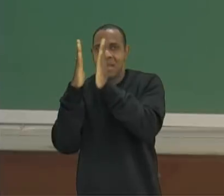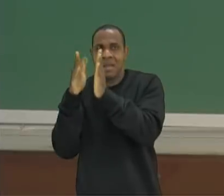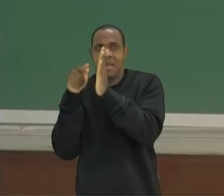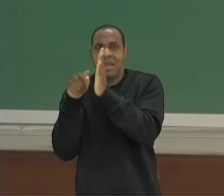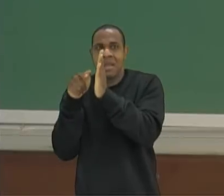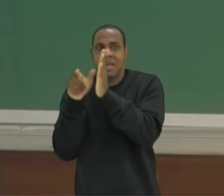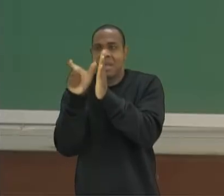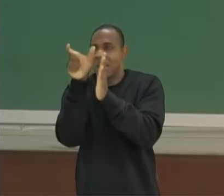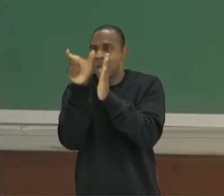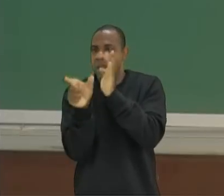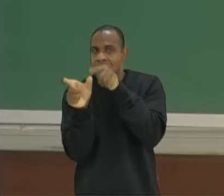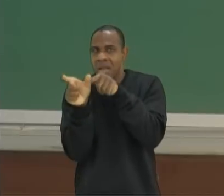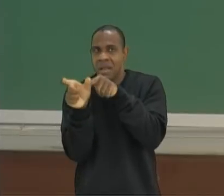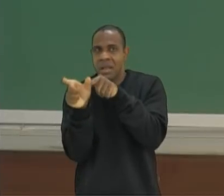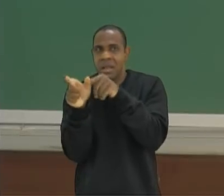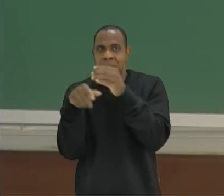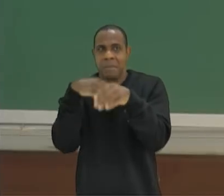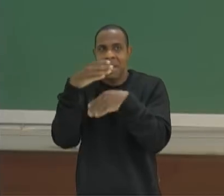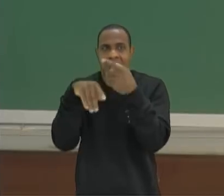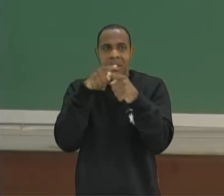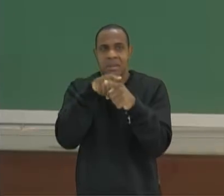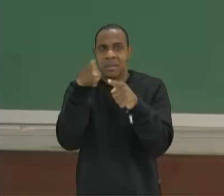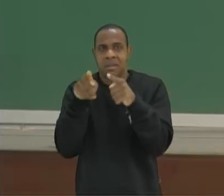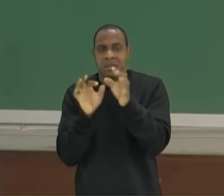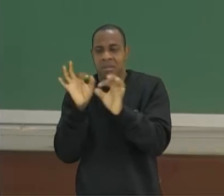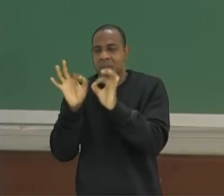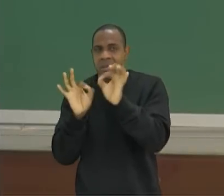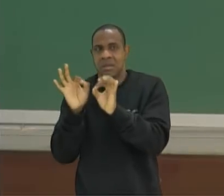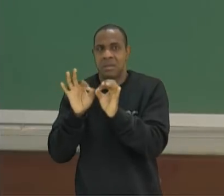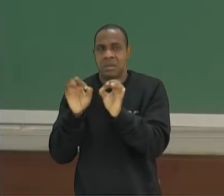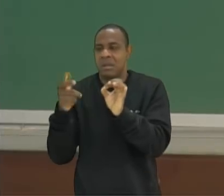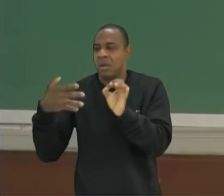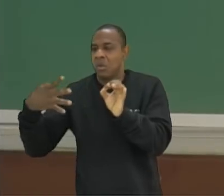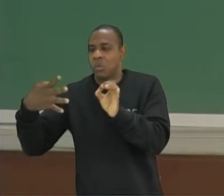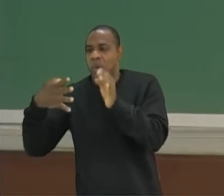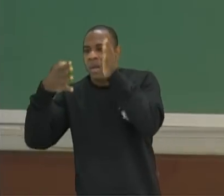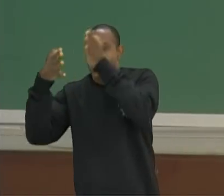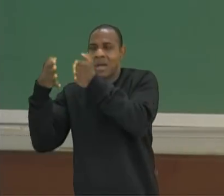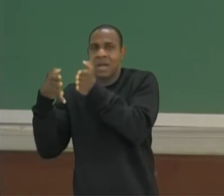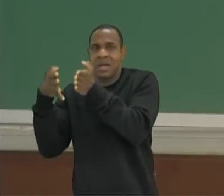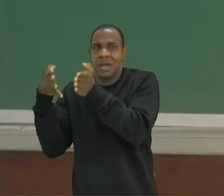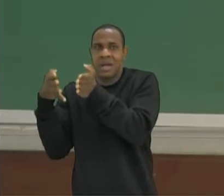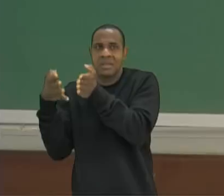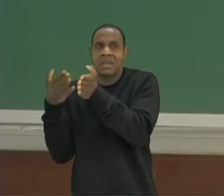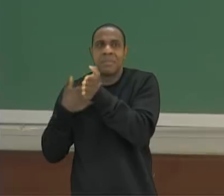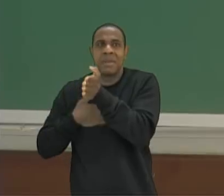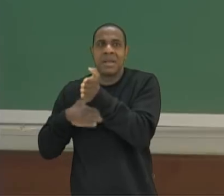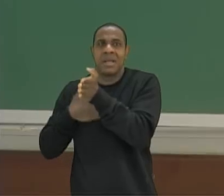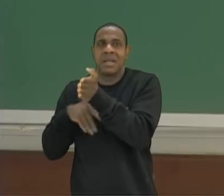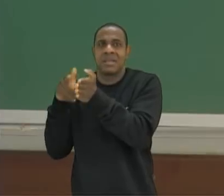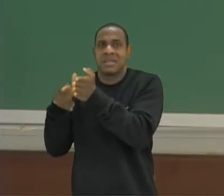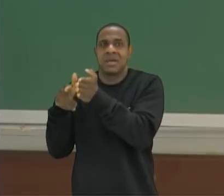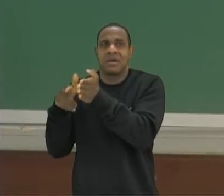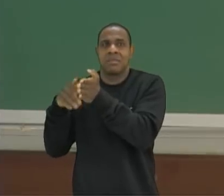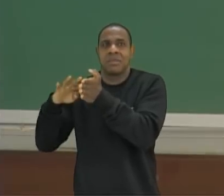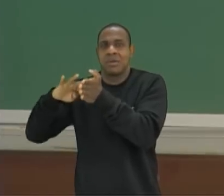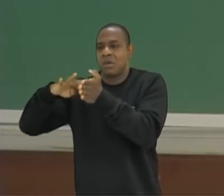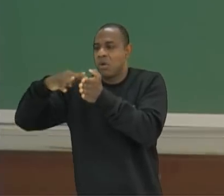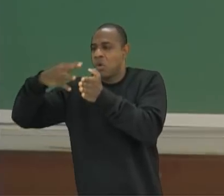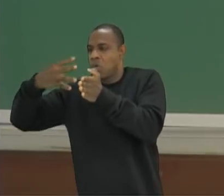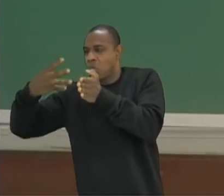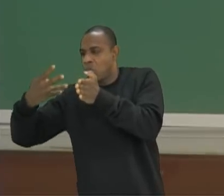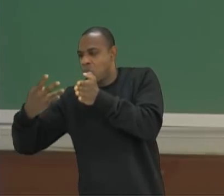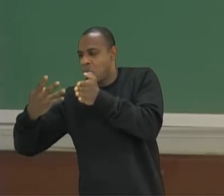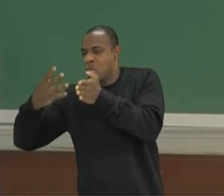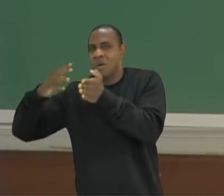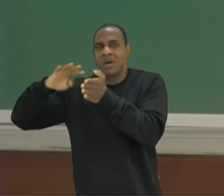essa bagunça que estava tendo aqui, percebam que está gerando uma coisa parece que um pouco mais calma. E está avançando essa